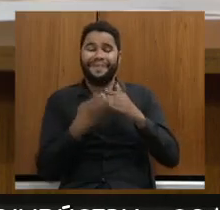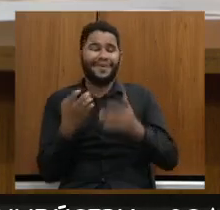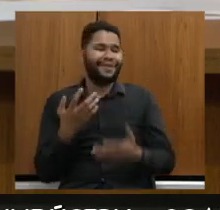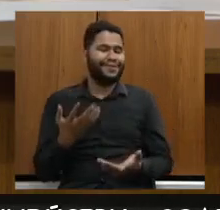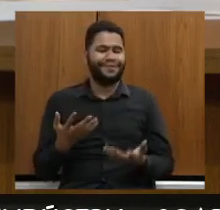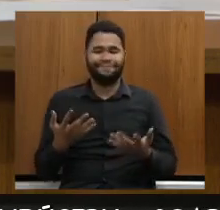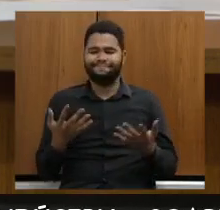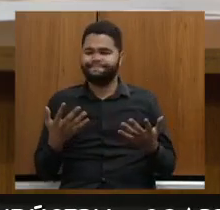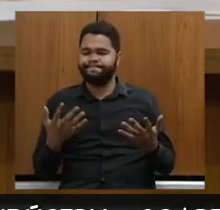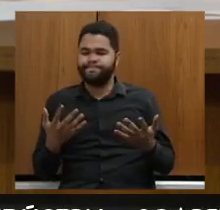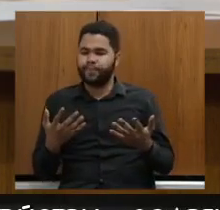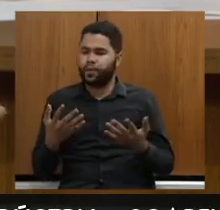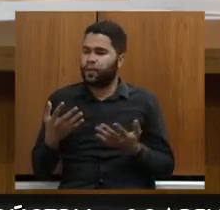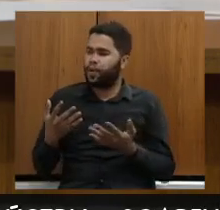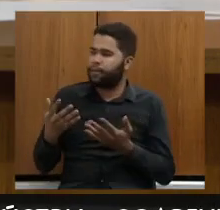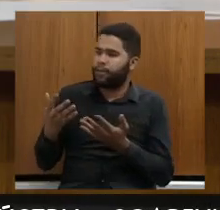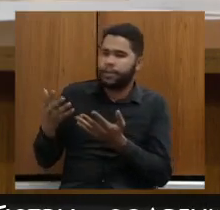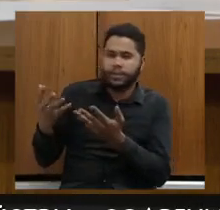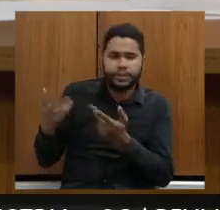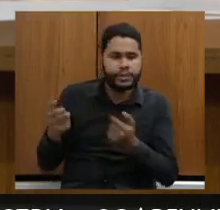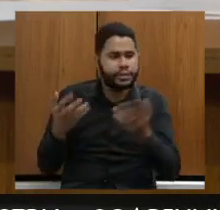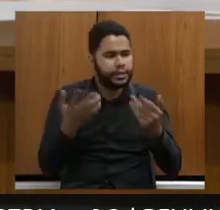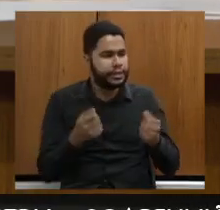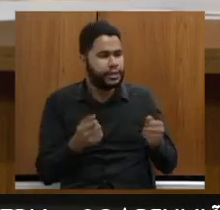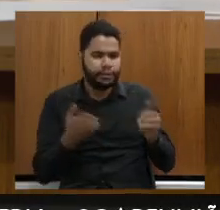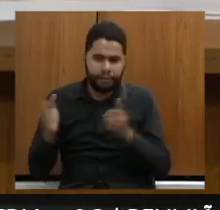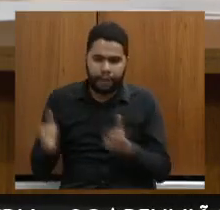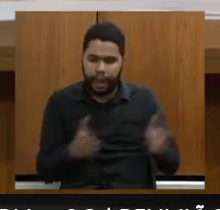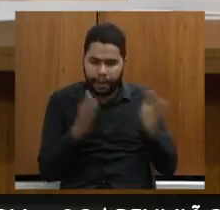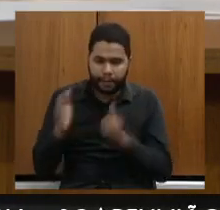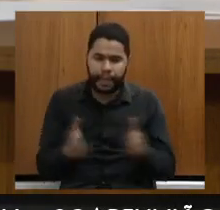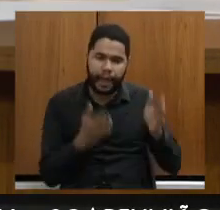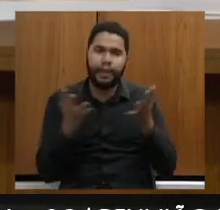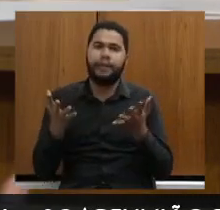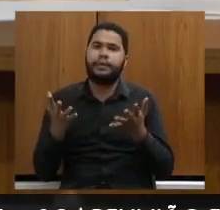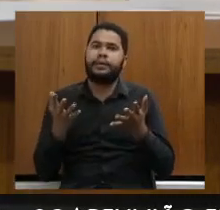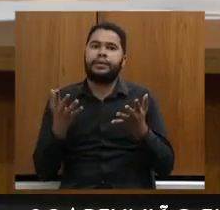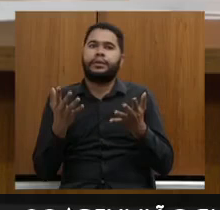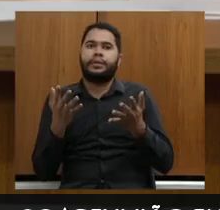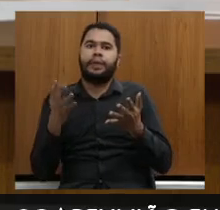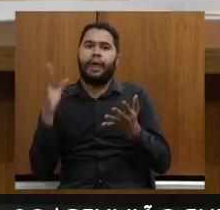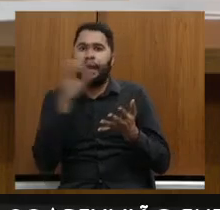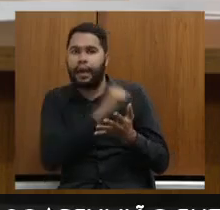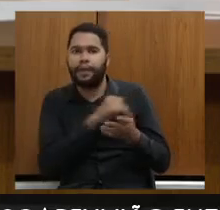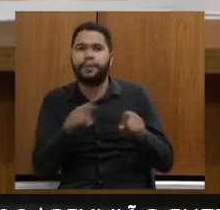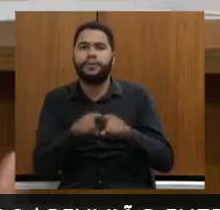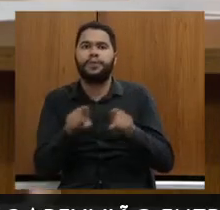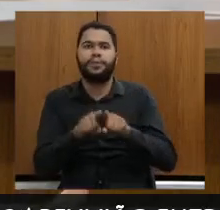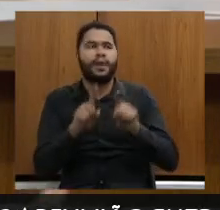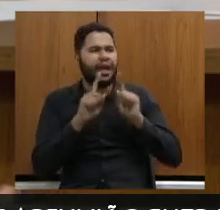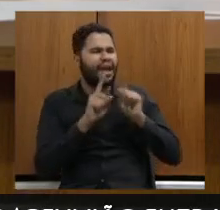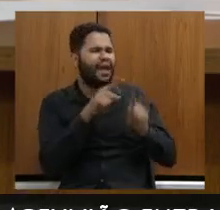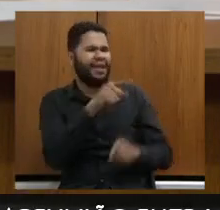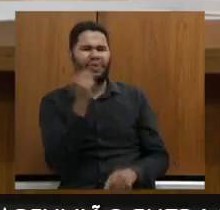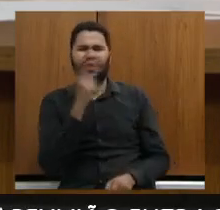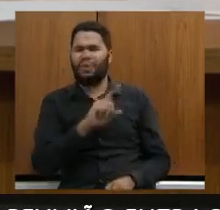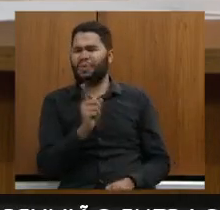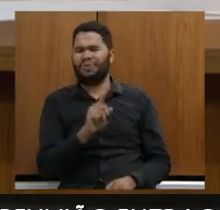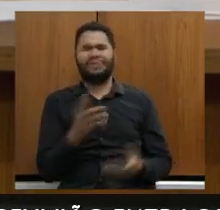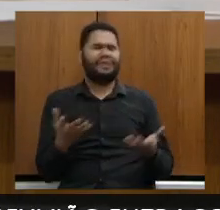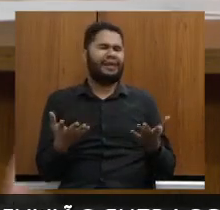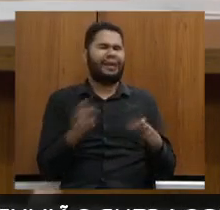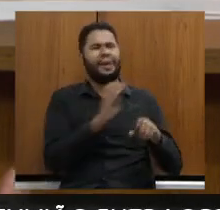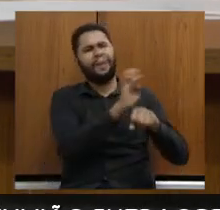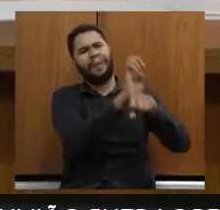dificuldade muito grande de atender o próprio dinamismo agilidade que setor tem você tem uma reclamação muito grande que a empresa não consegue atender as